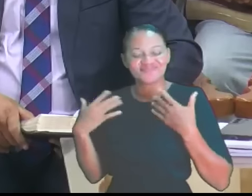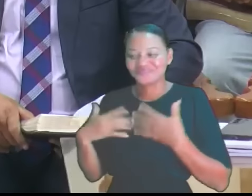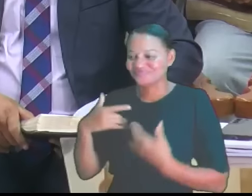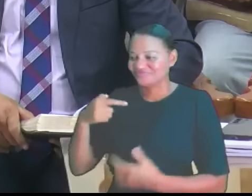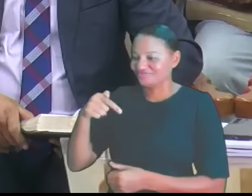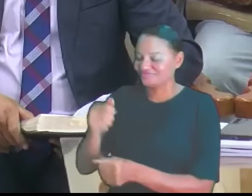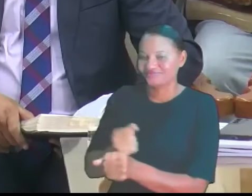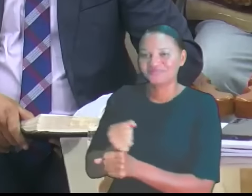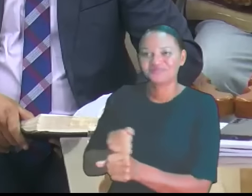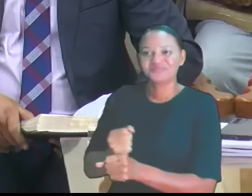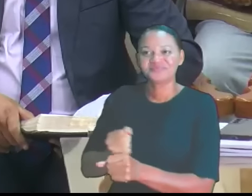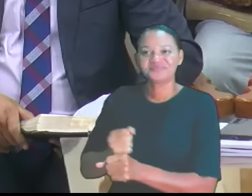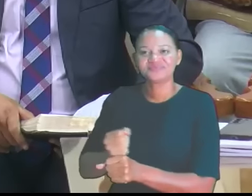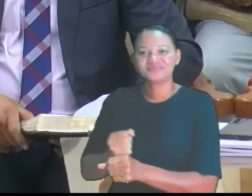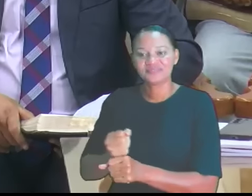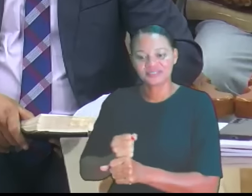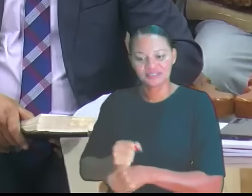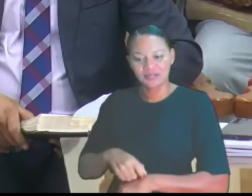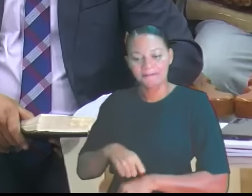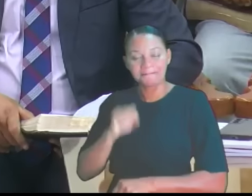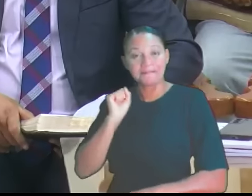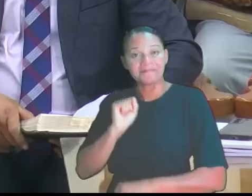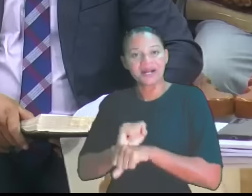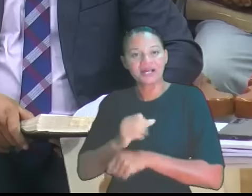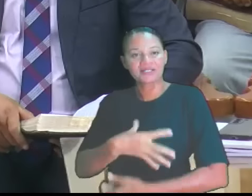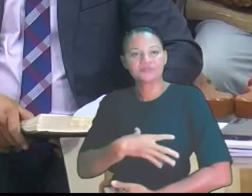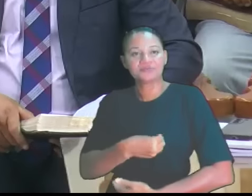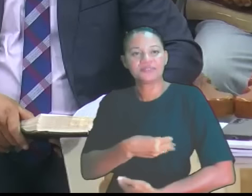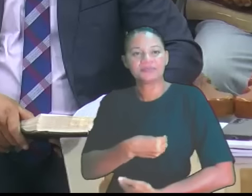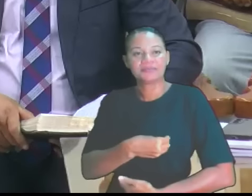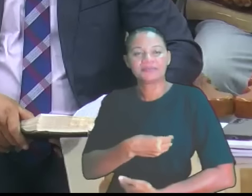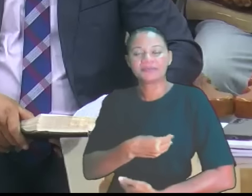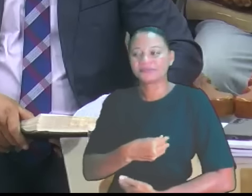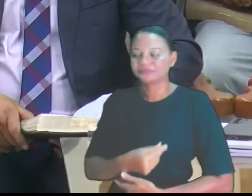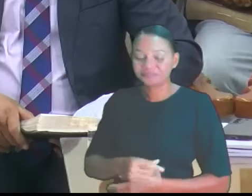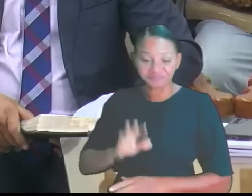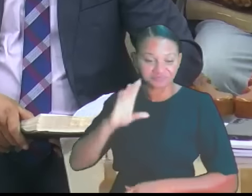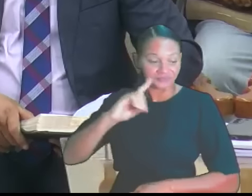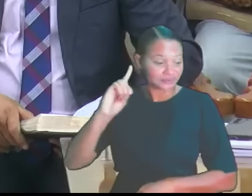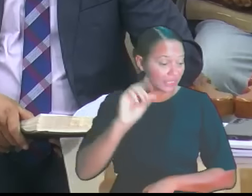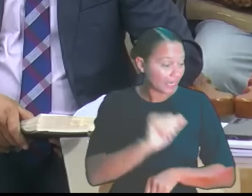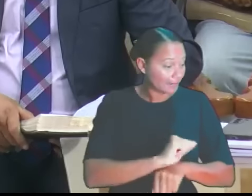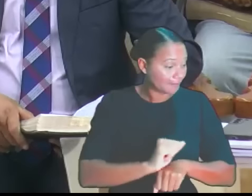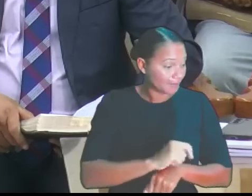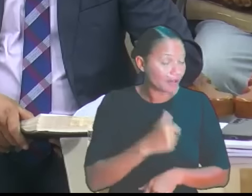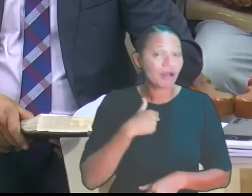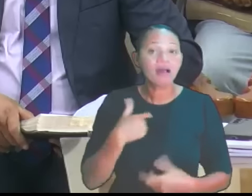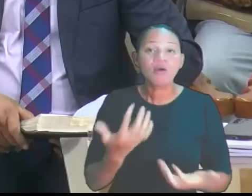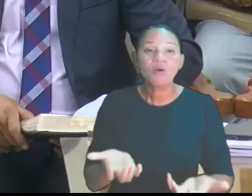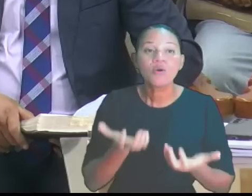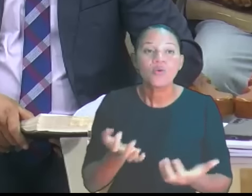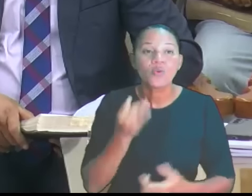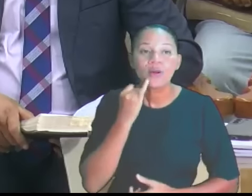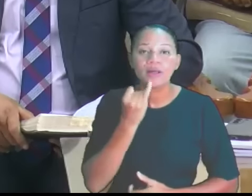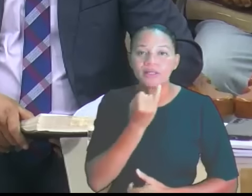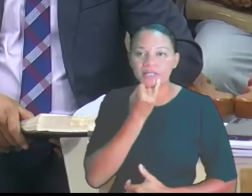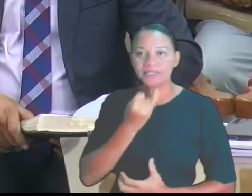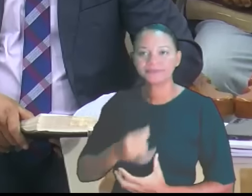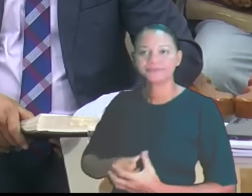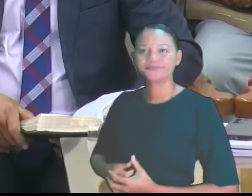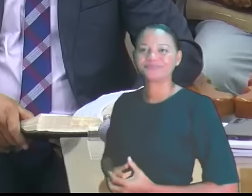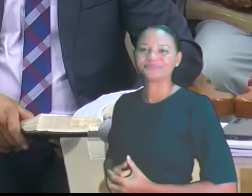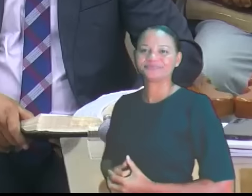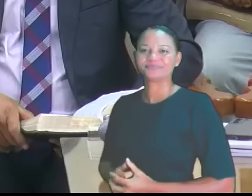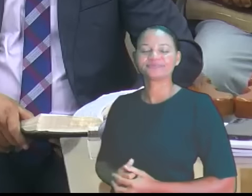7 anos o menino está para ser desmamado. Deus disse: Abraão, eu quero o Isaac.